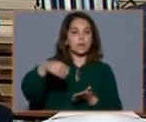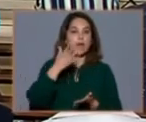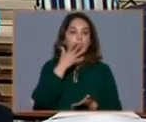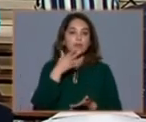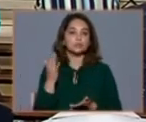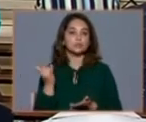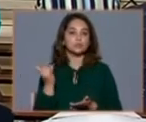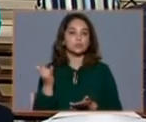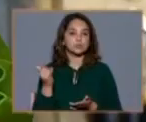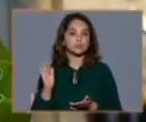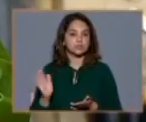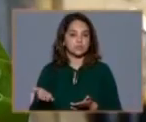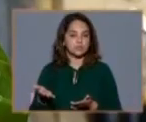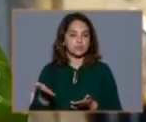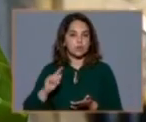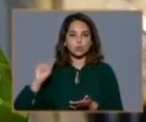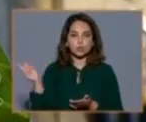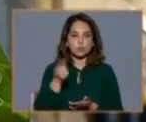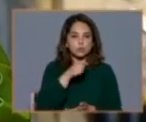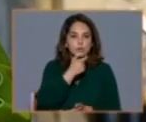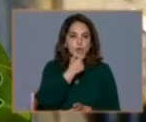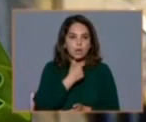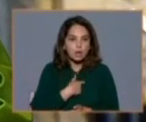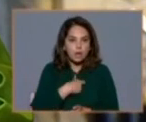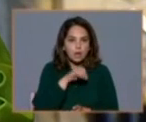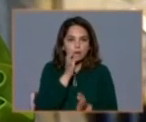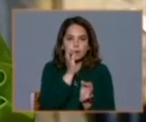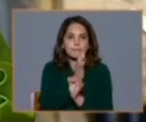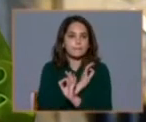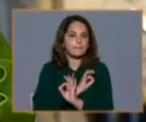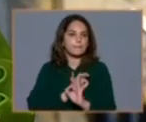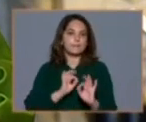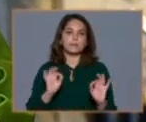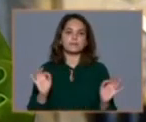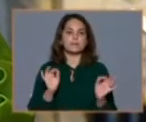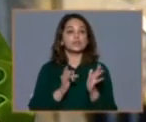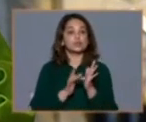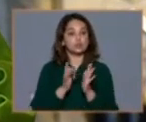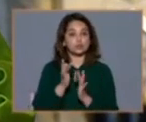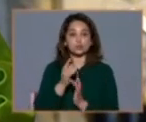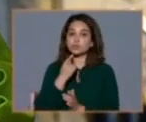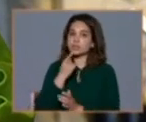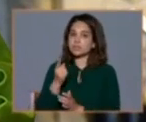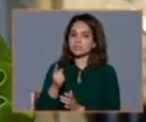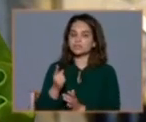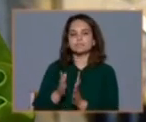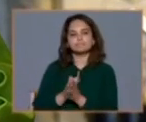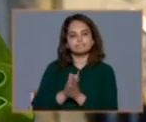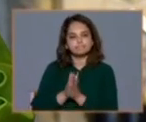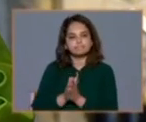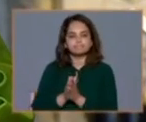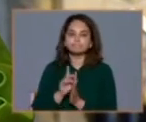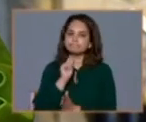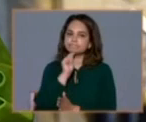anos. Ficaram todos muito maravilhados. Jesus recomendou-lhes insistentemente